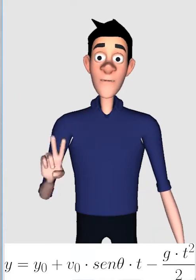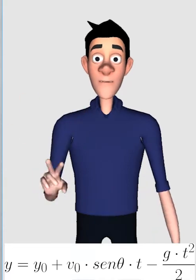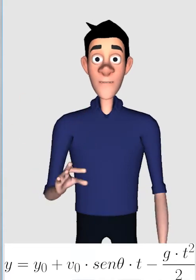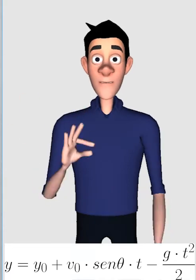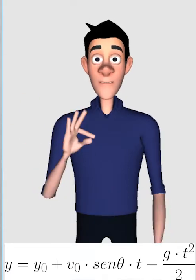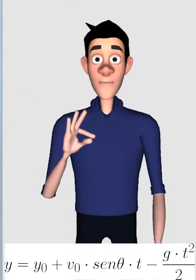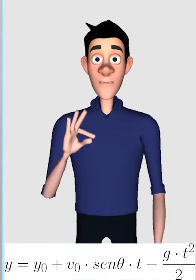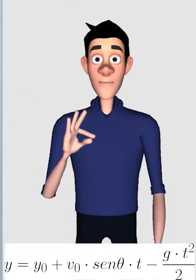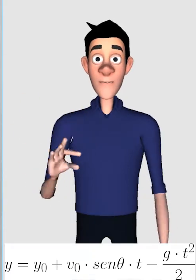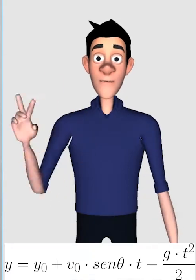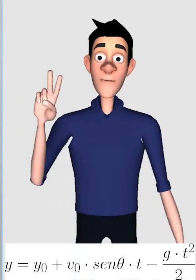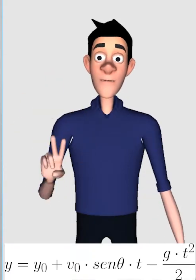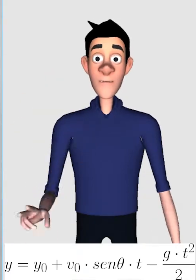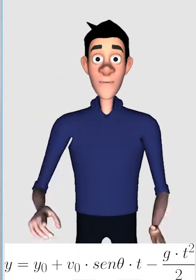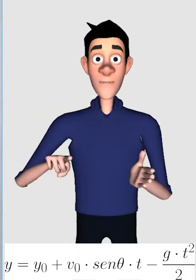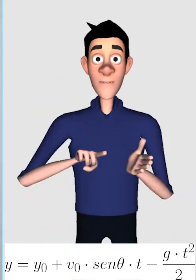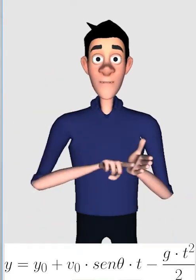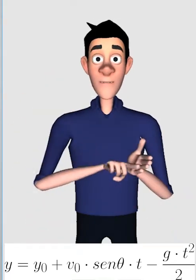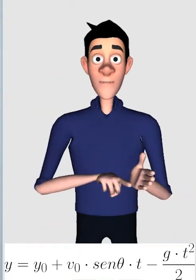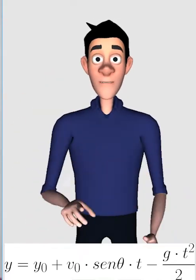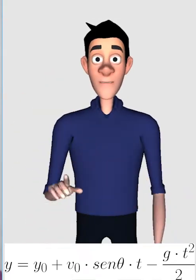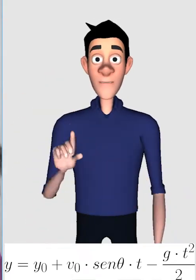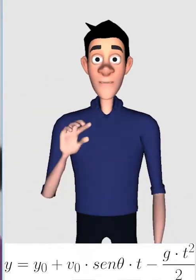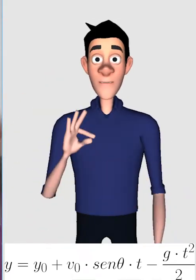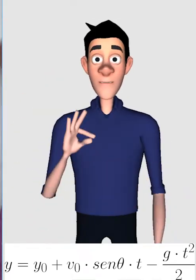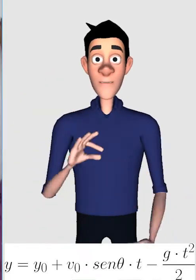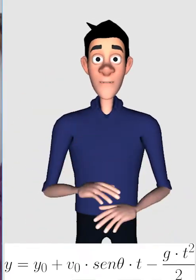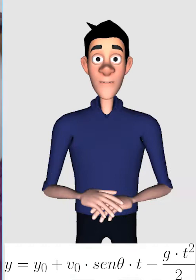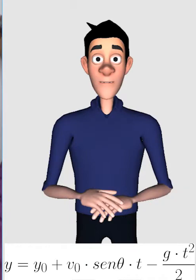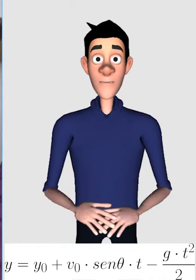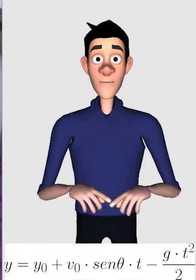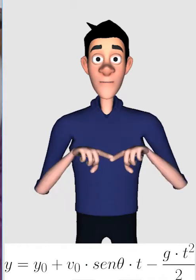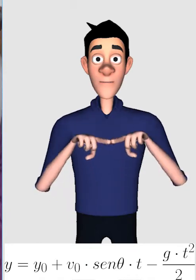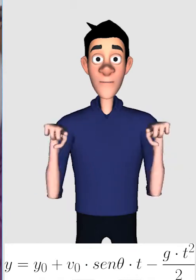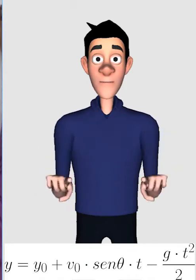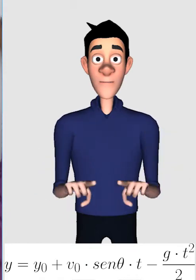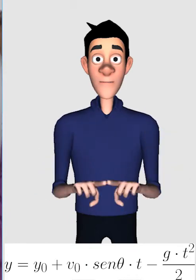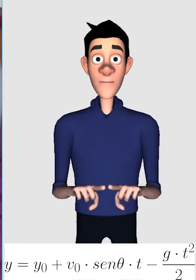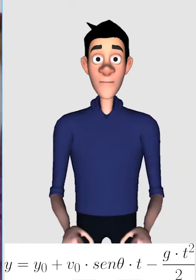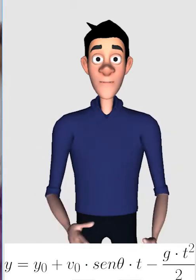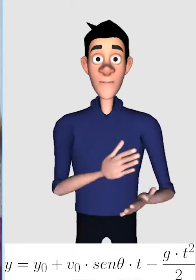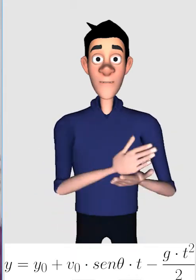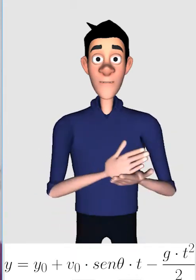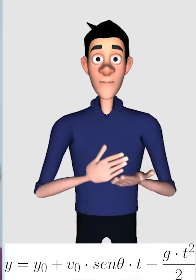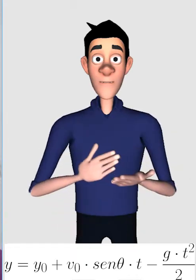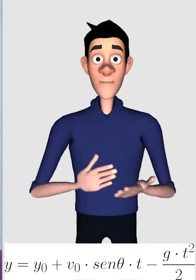gt ao quadrado sobre 2. Não era essa a equação? Na vertical?